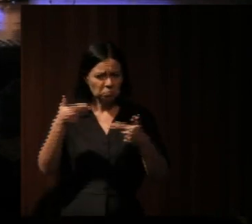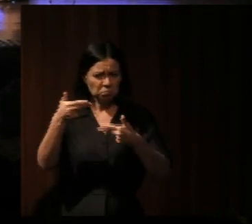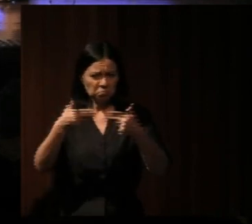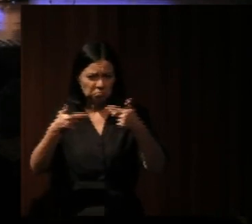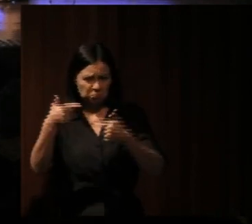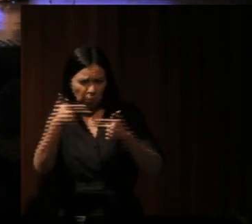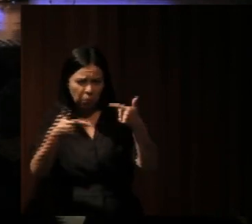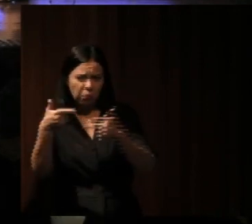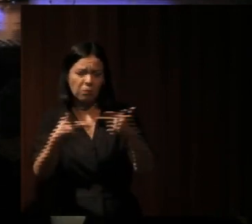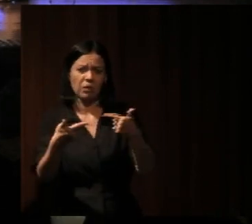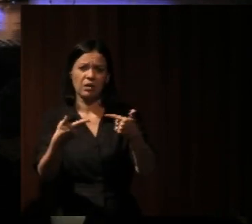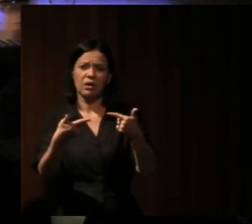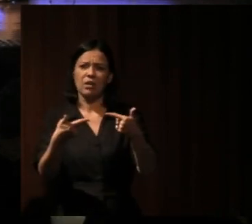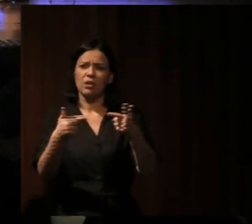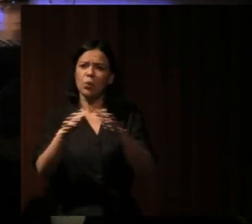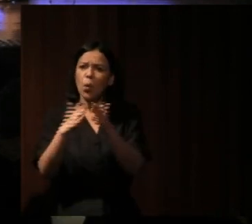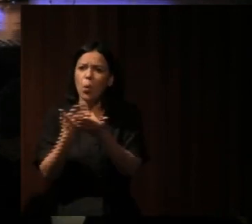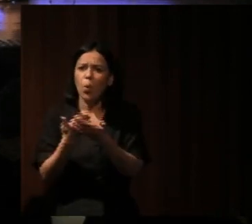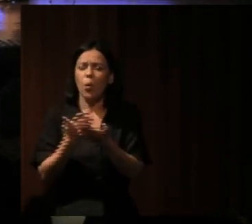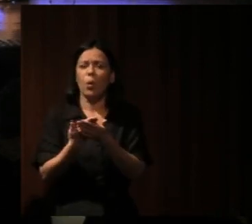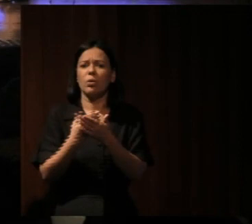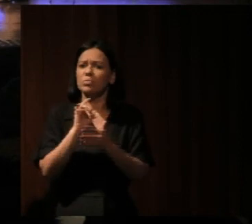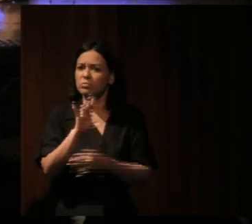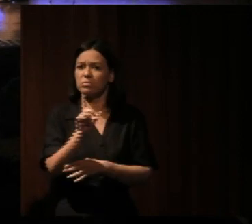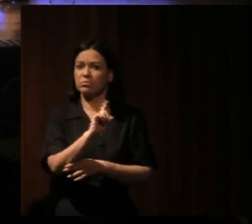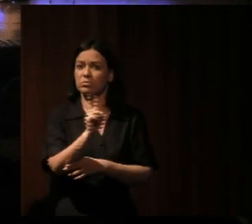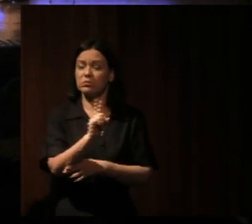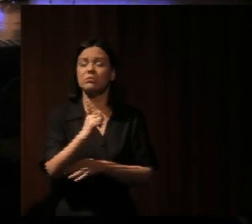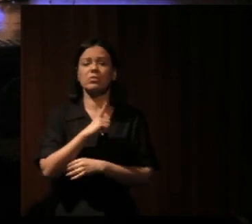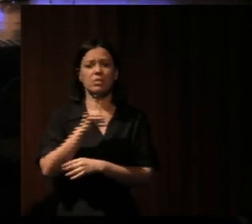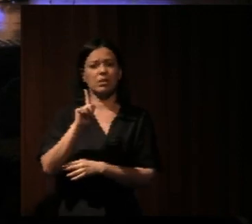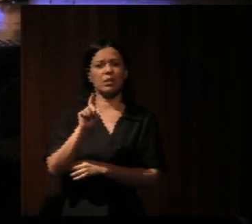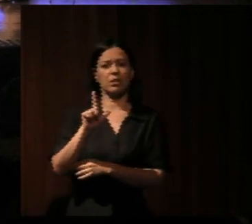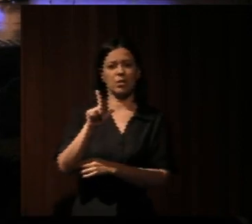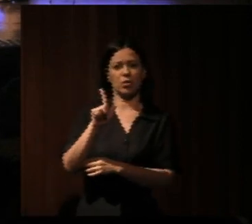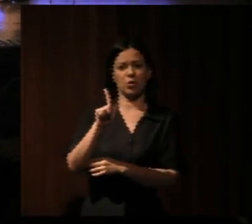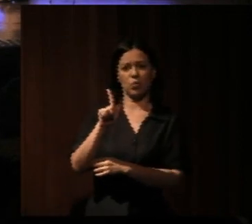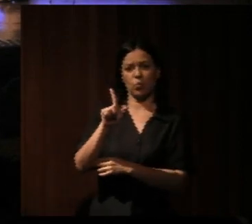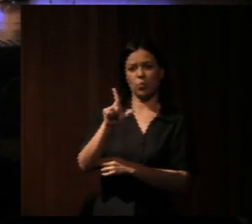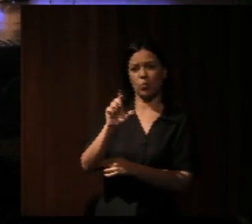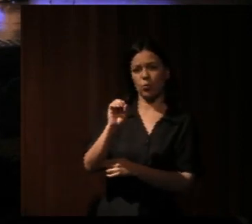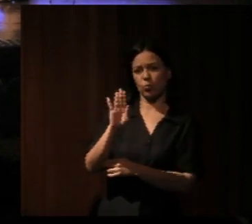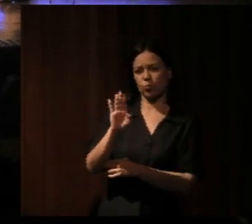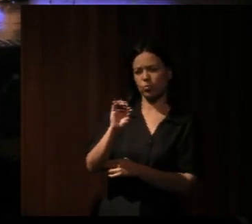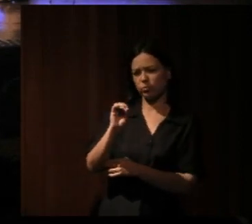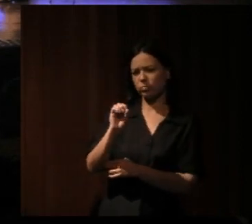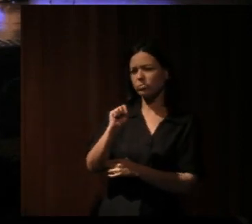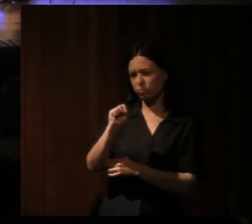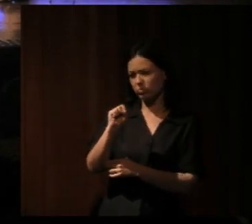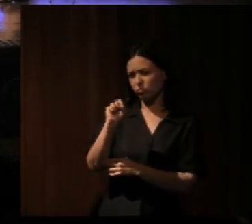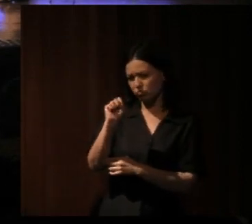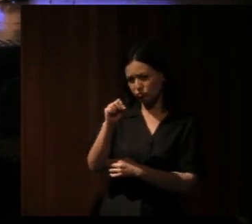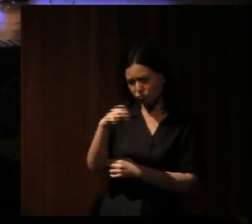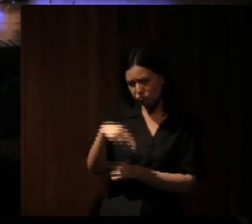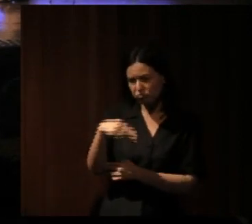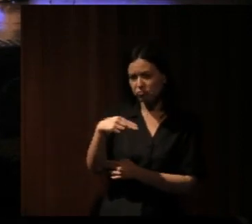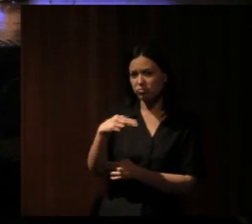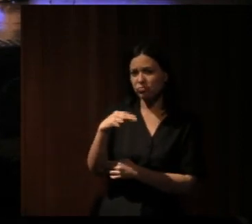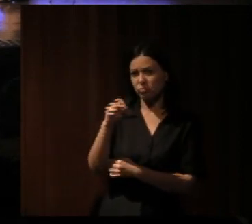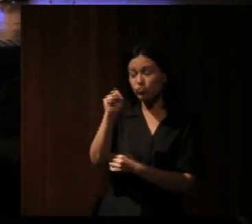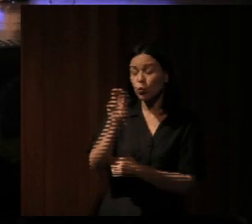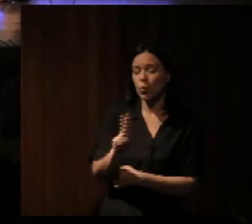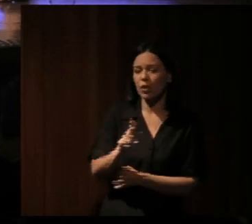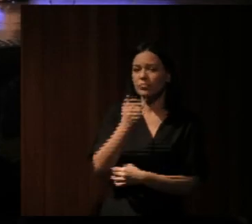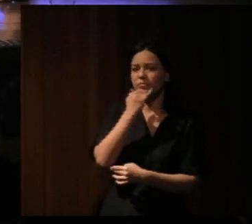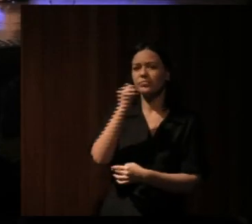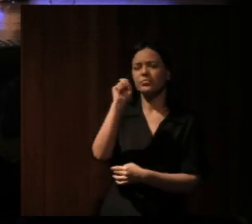colabora um pouco para esse cenário no no Globo a gente fez uma uma matéria depois de Suzano alguns meses depois do ataque em Suzano a gente